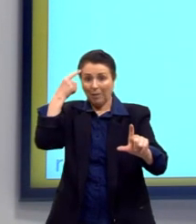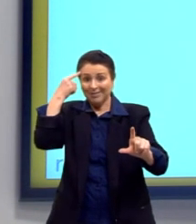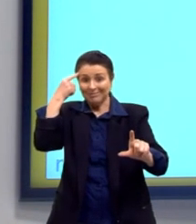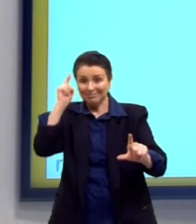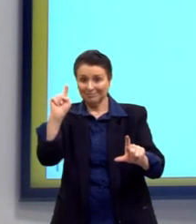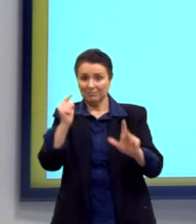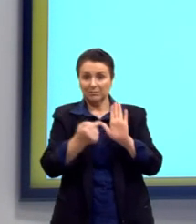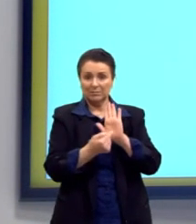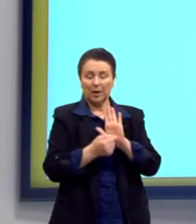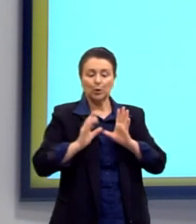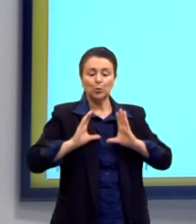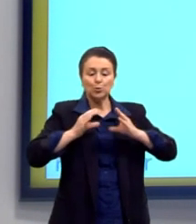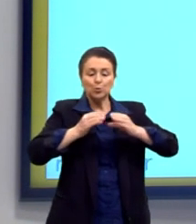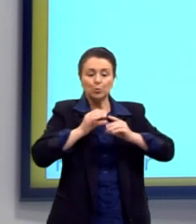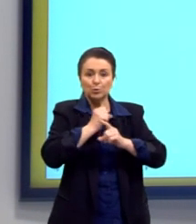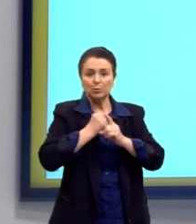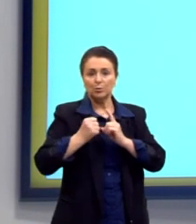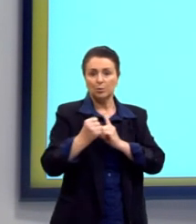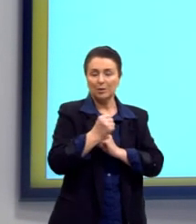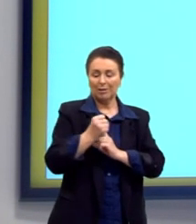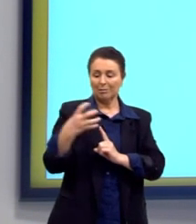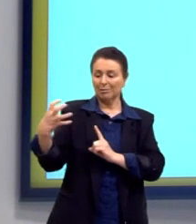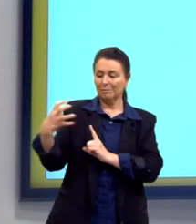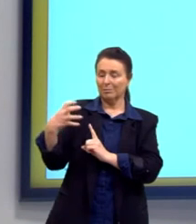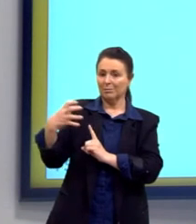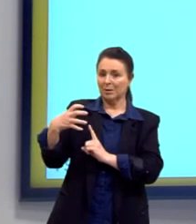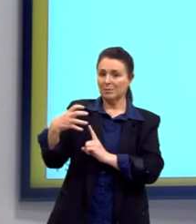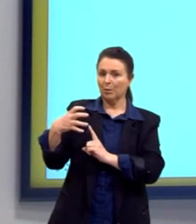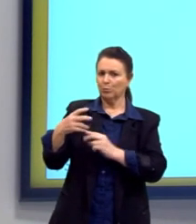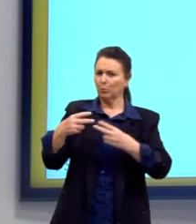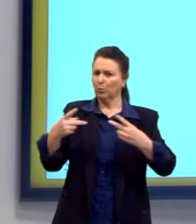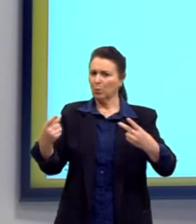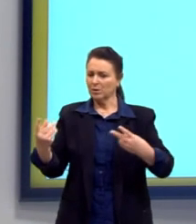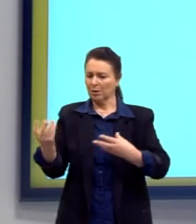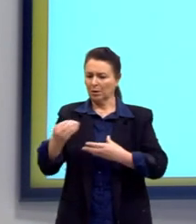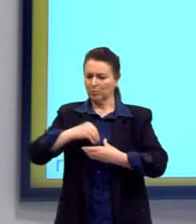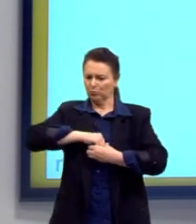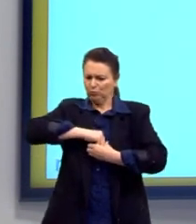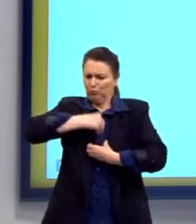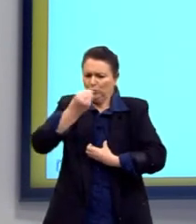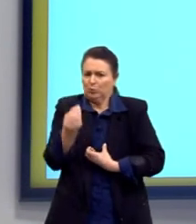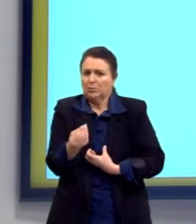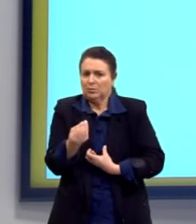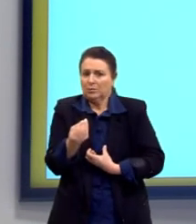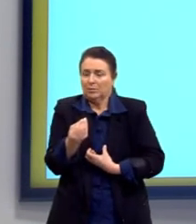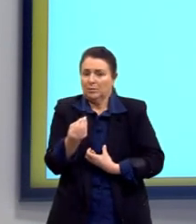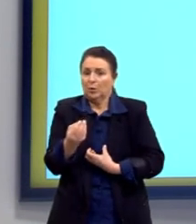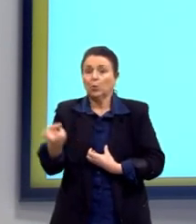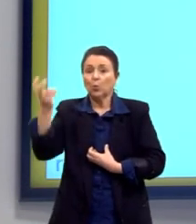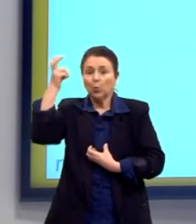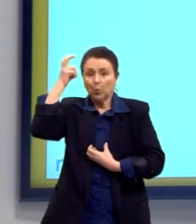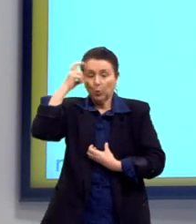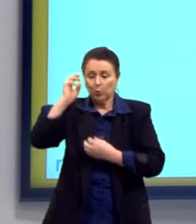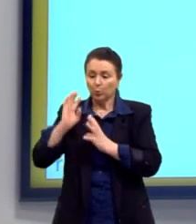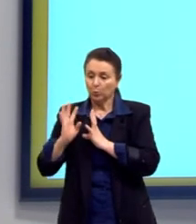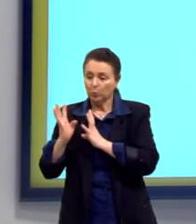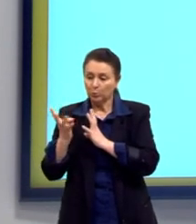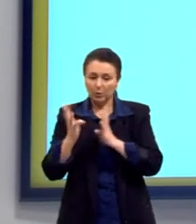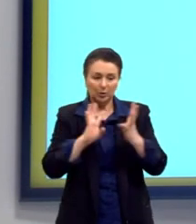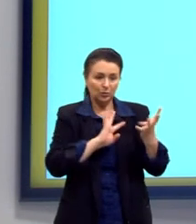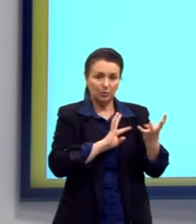de que os grupos sociais são influenciados por fatores subjetivos não a cultura de massa que é fatores